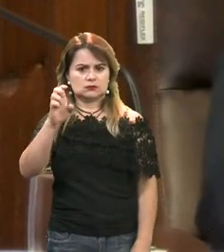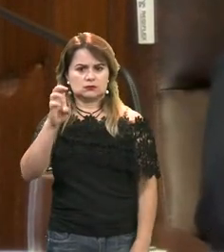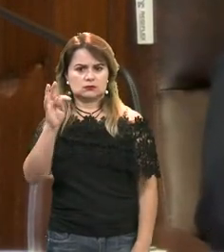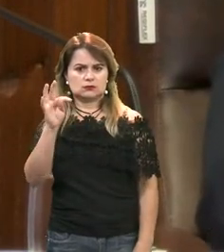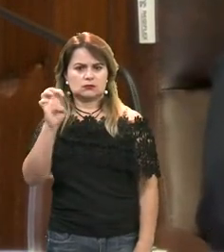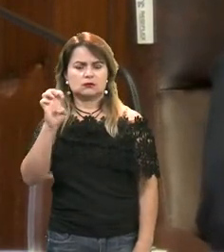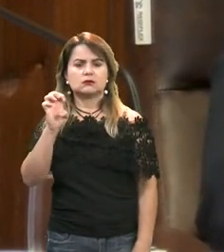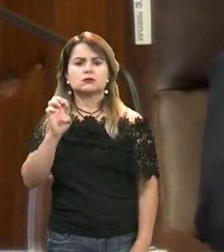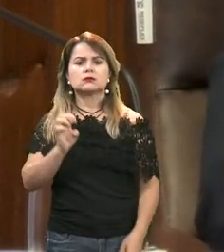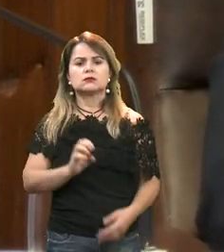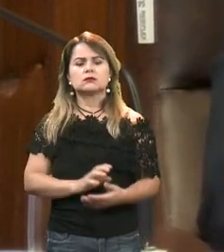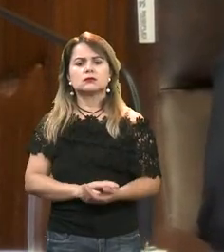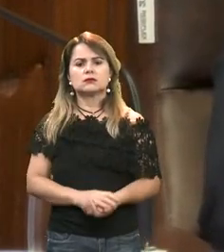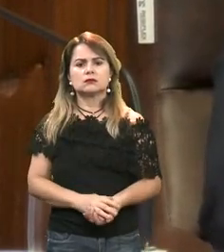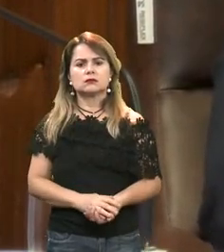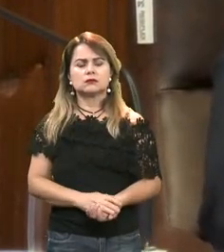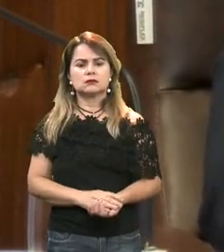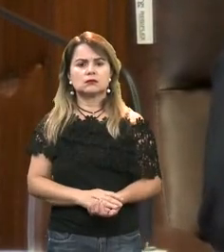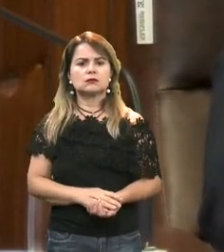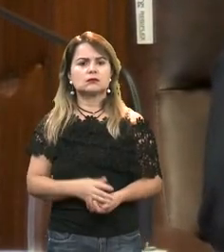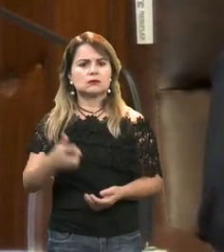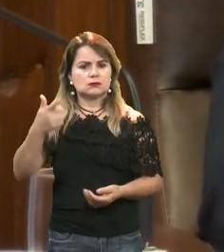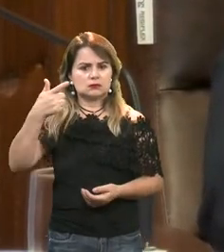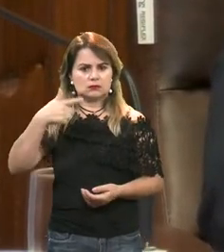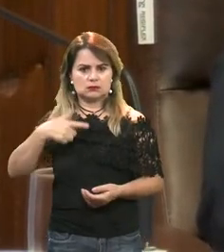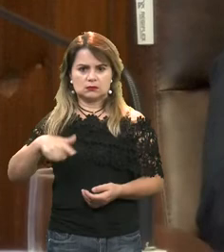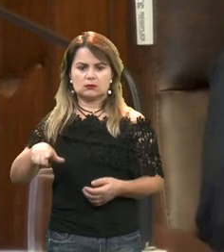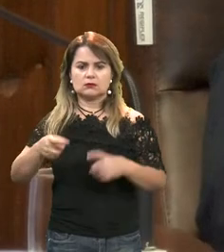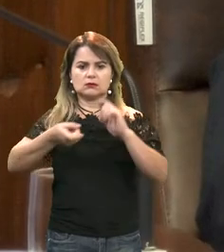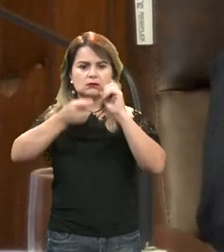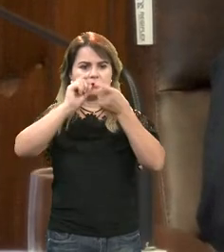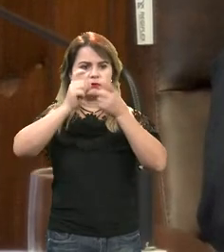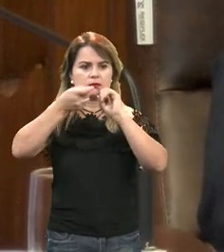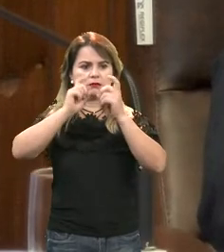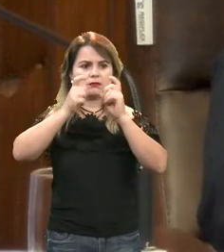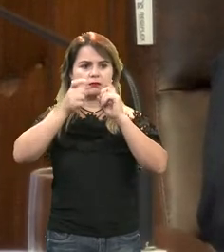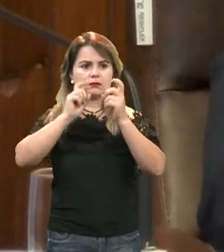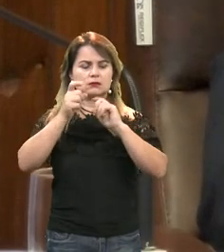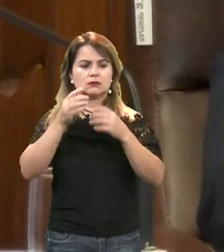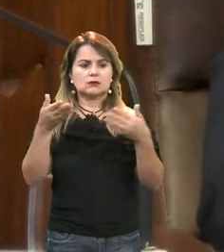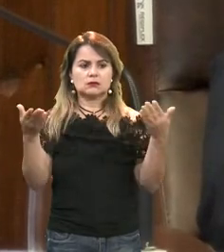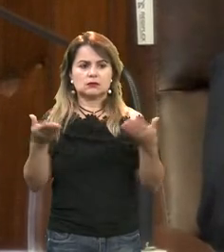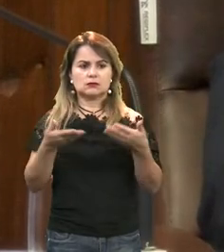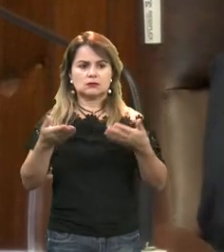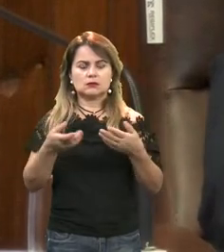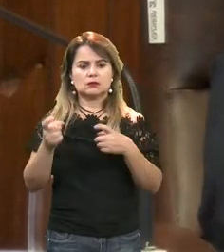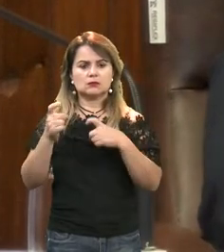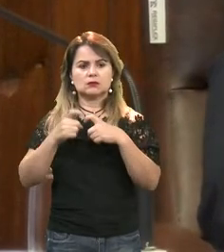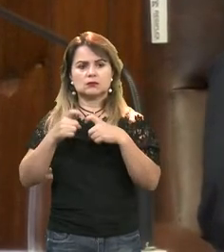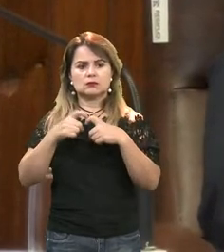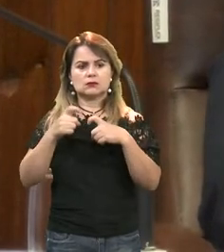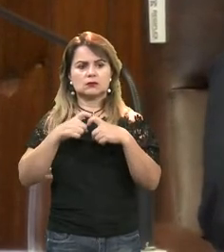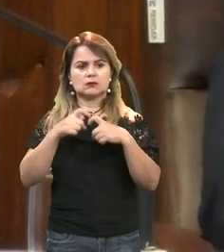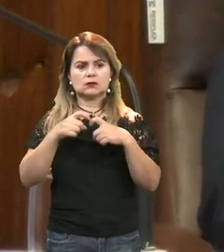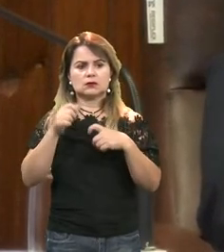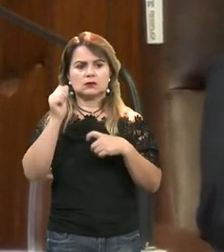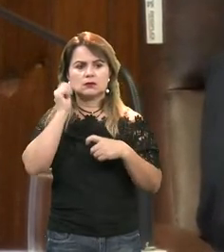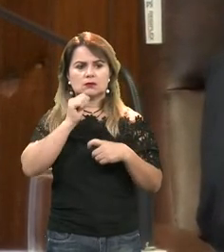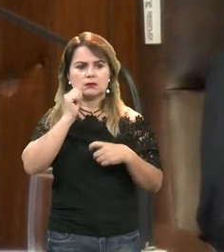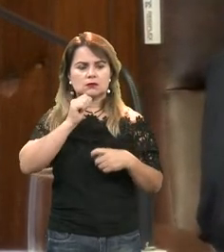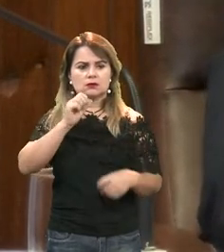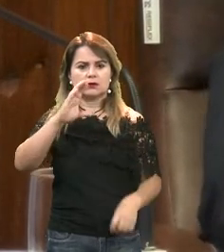pública. Dando continuidade, passa a palavra a doutora Carol Doreto Gretti.